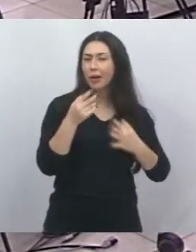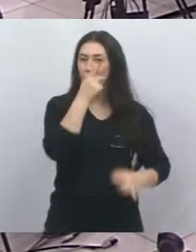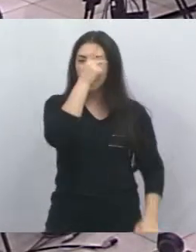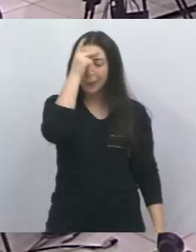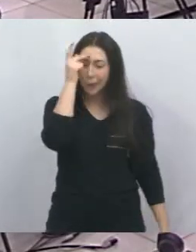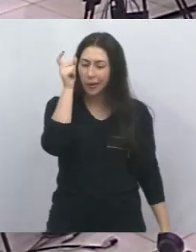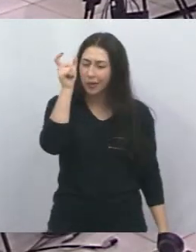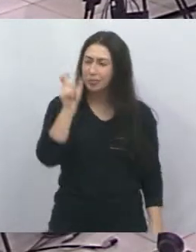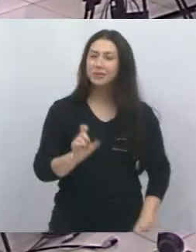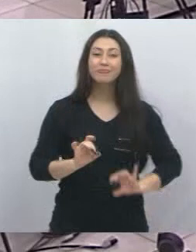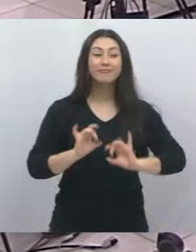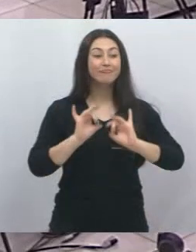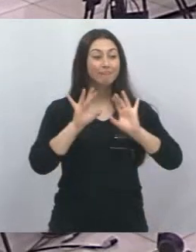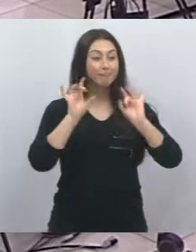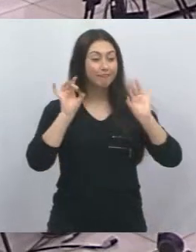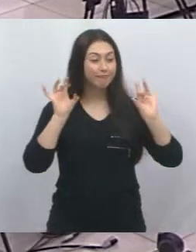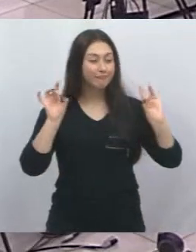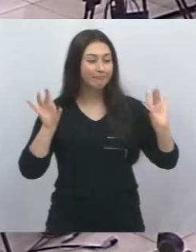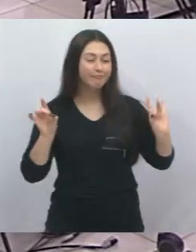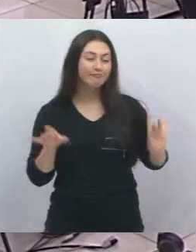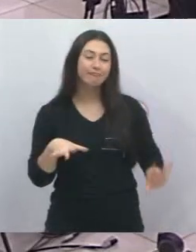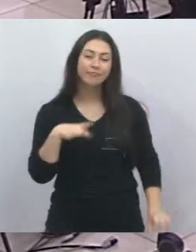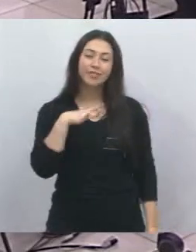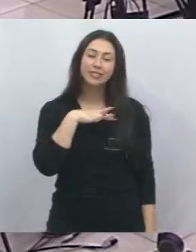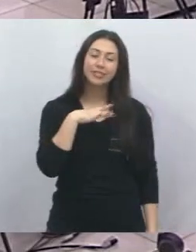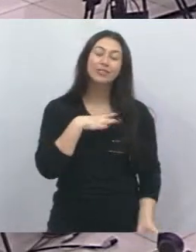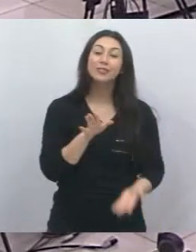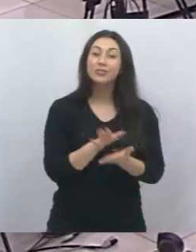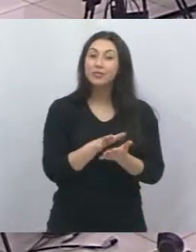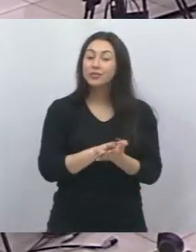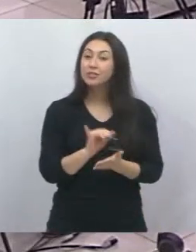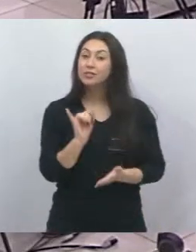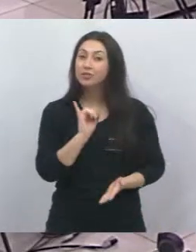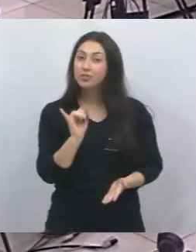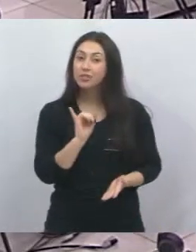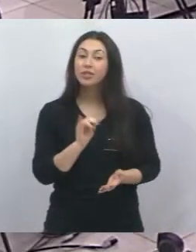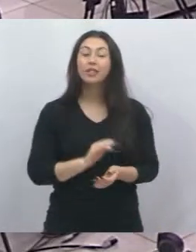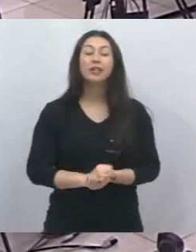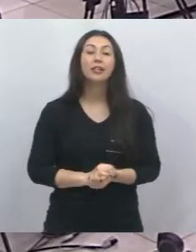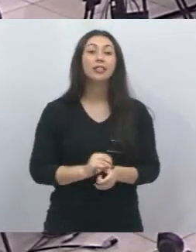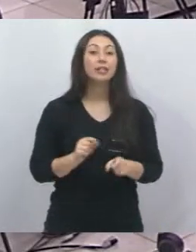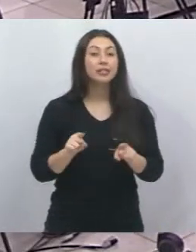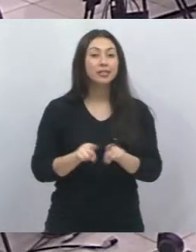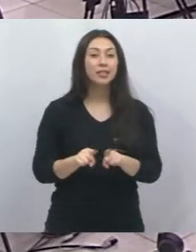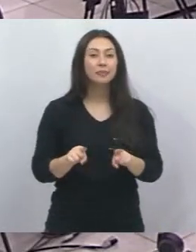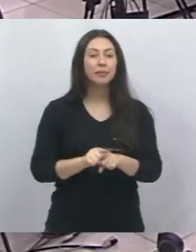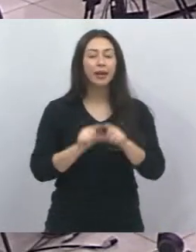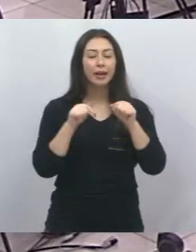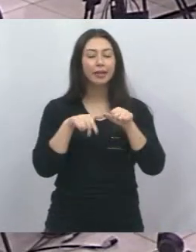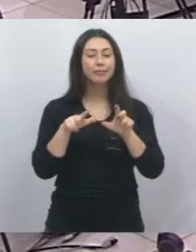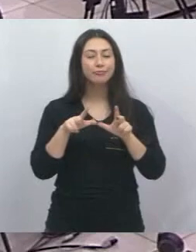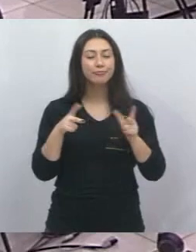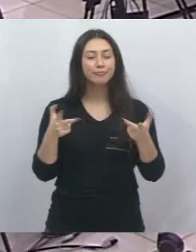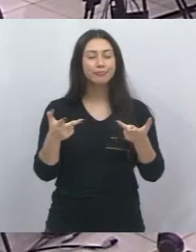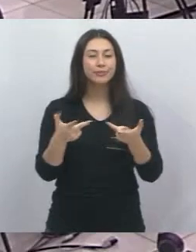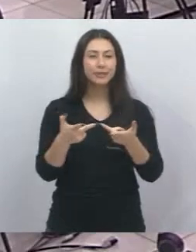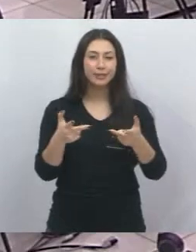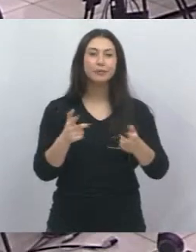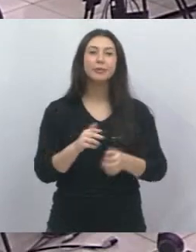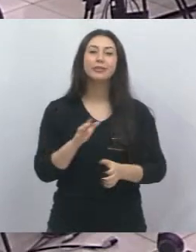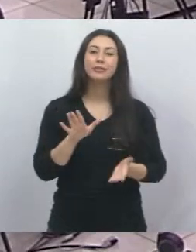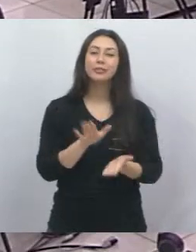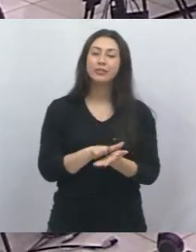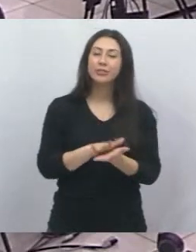tão especial para a cidade de Jacareí, assim como para a Câmara Municipal